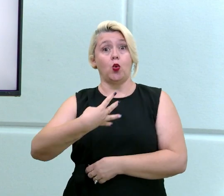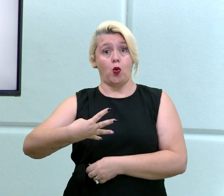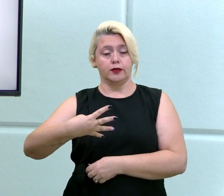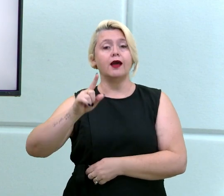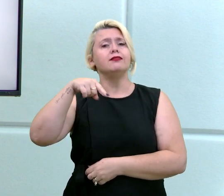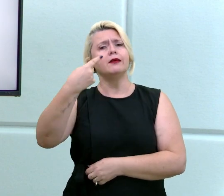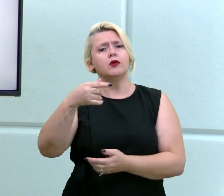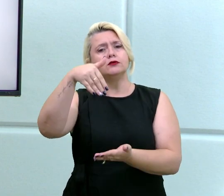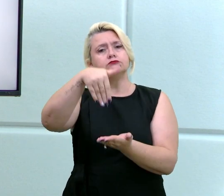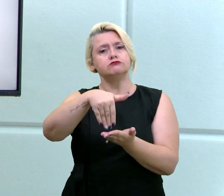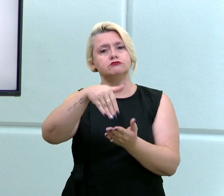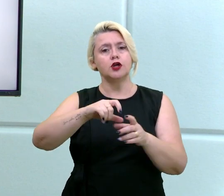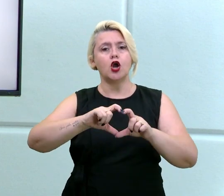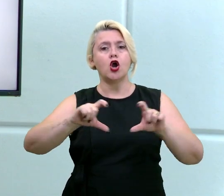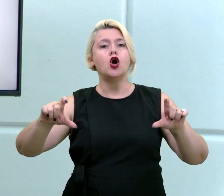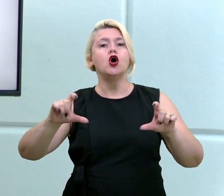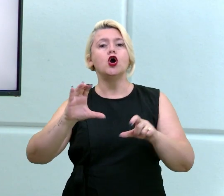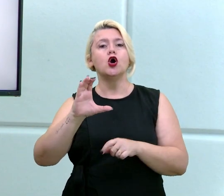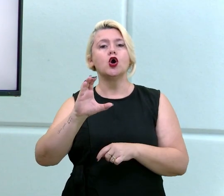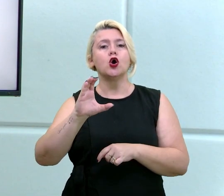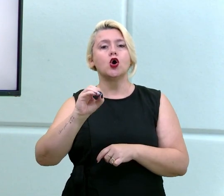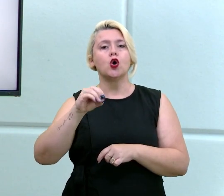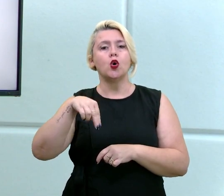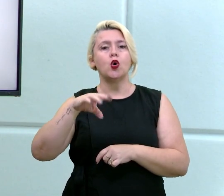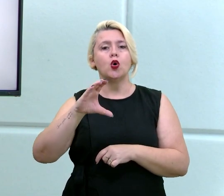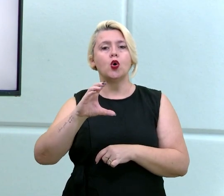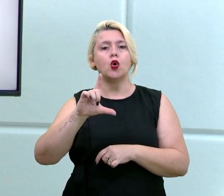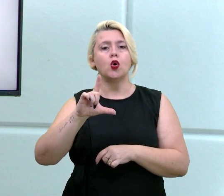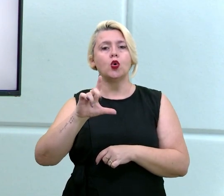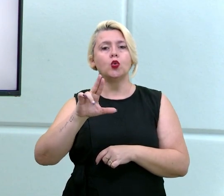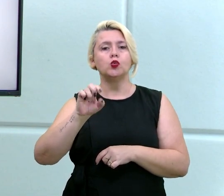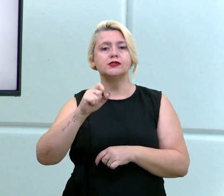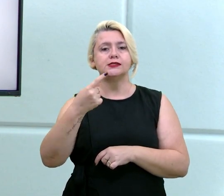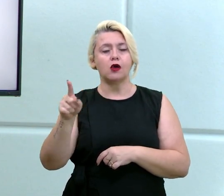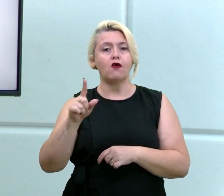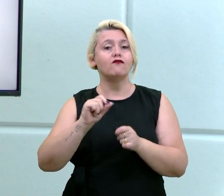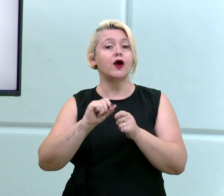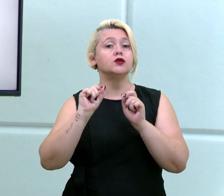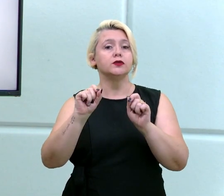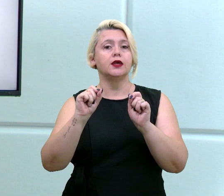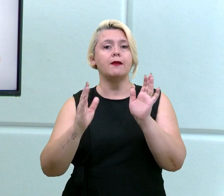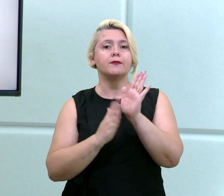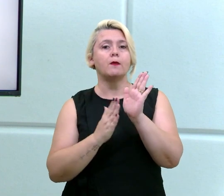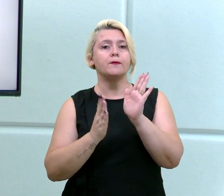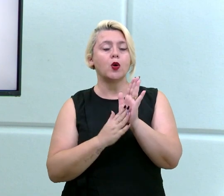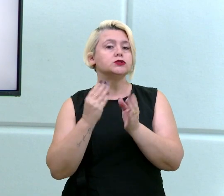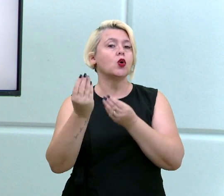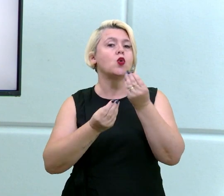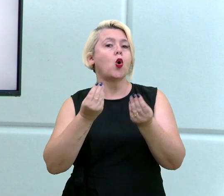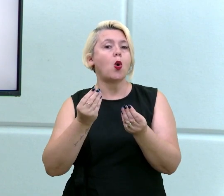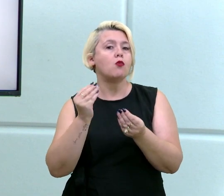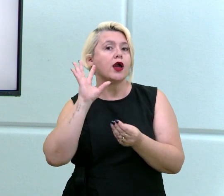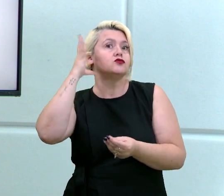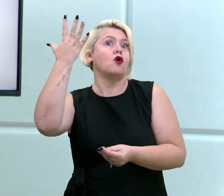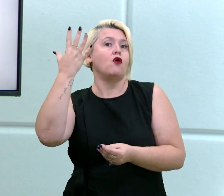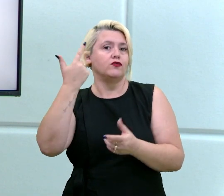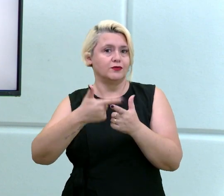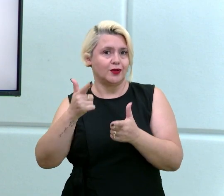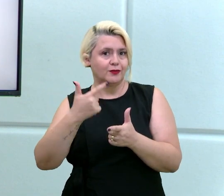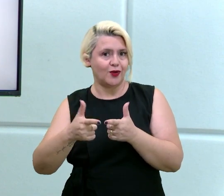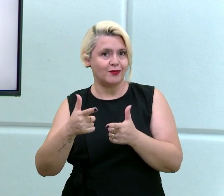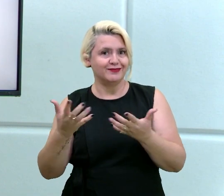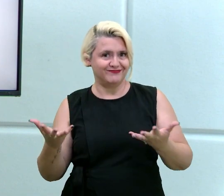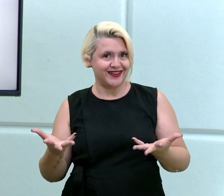para a conclusão. Na conclusão, nós vamos fazer o quê? Aquela proposta de intervenção maravilhosa com